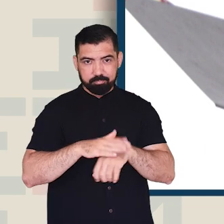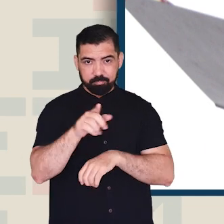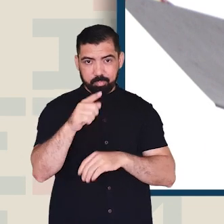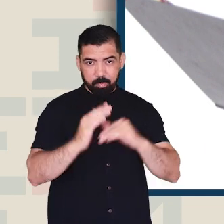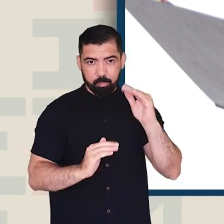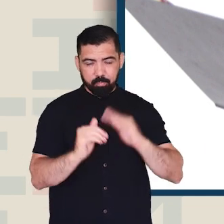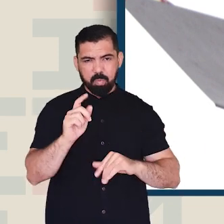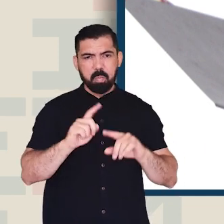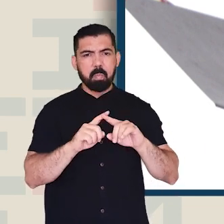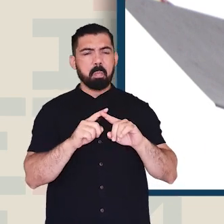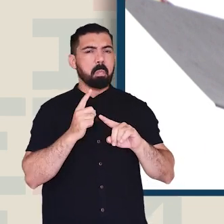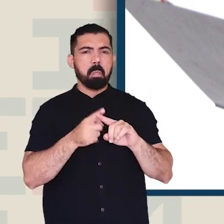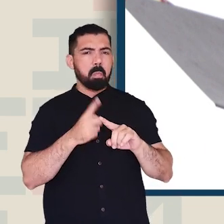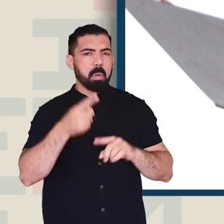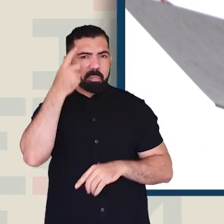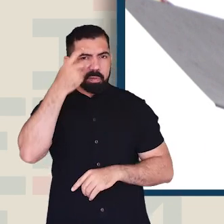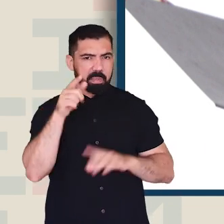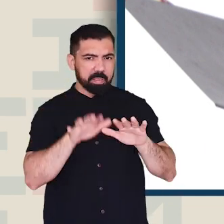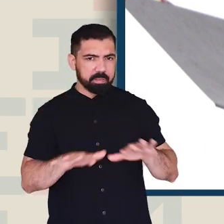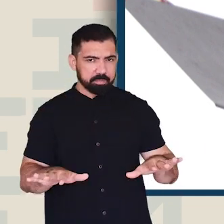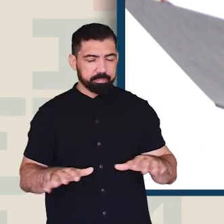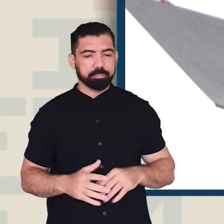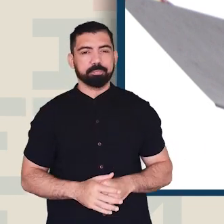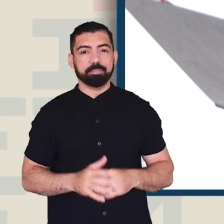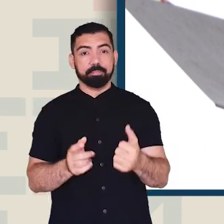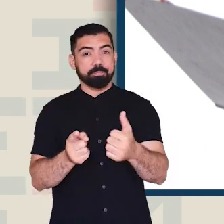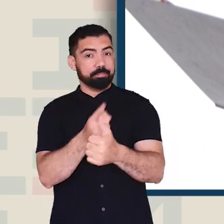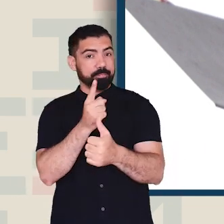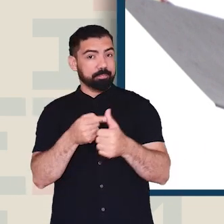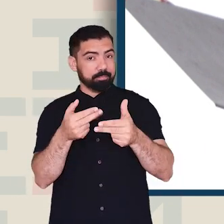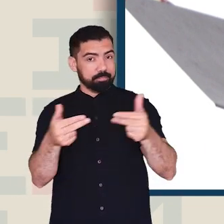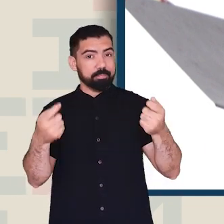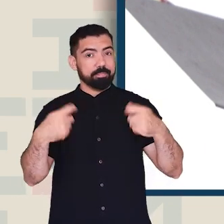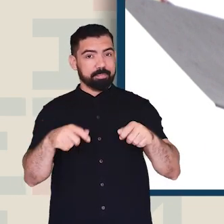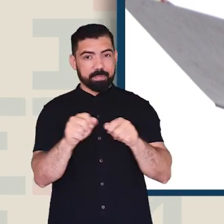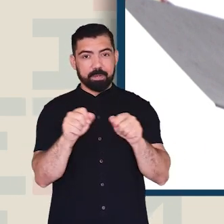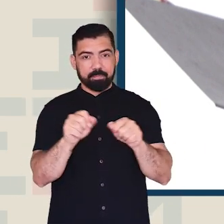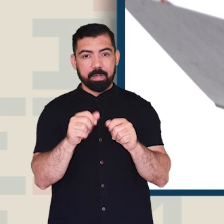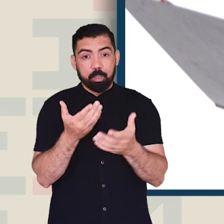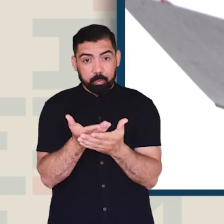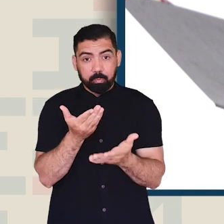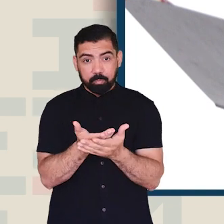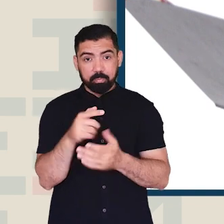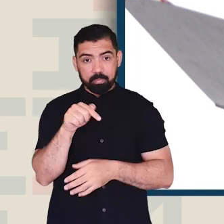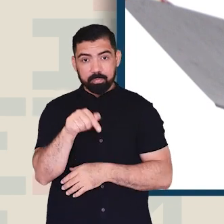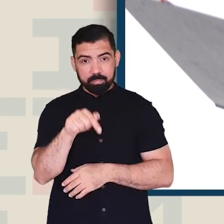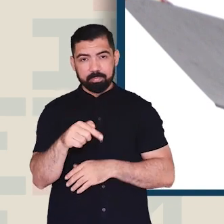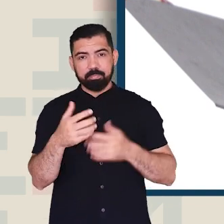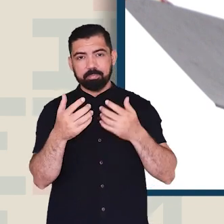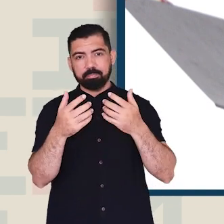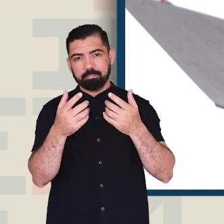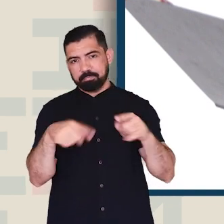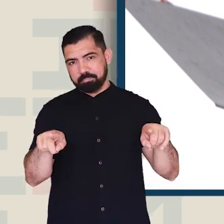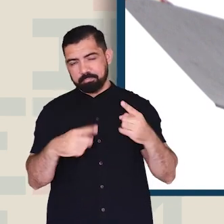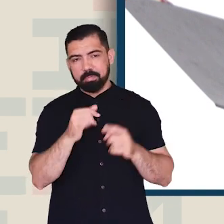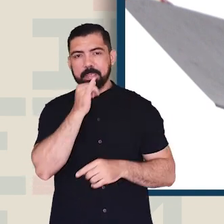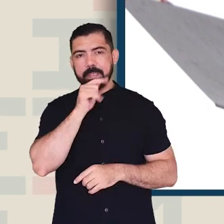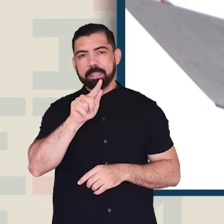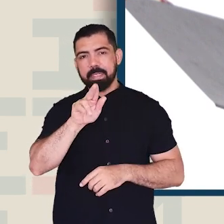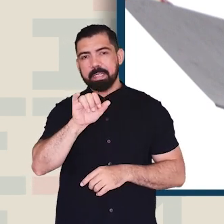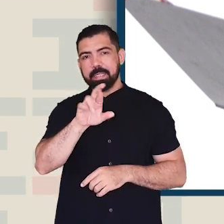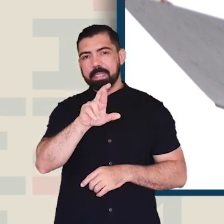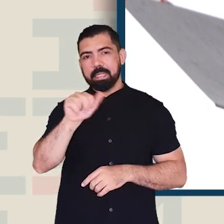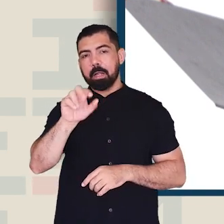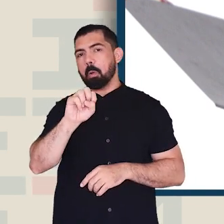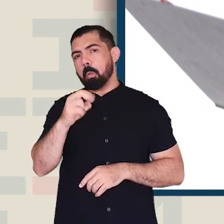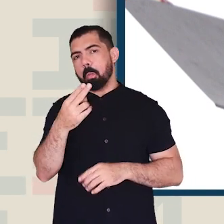o porquê de pensar assim? Primeiro, a primeira coisa que a gente deve fazer quando vai estudar um instrumento, uma guitarra, por exemplo, acho